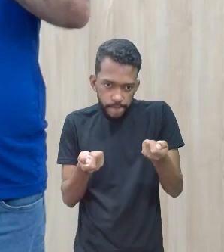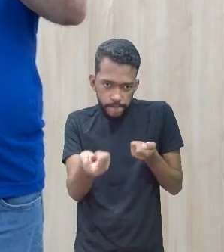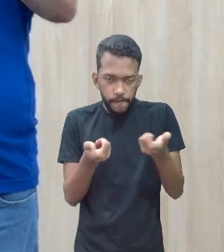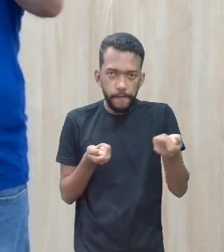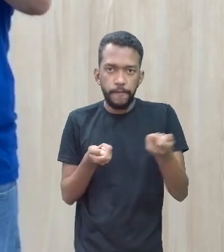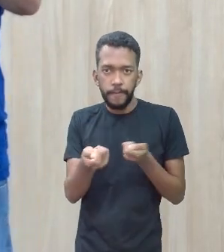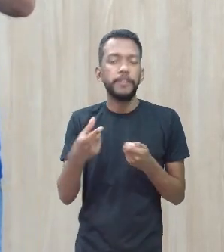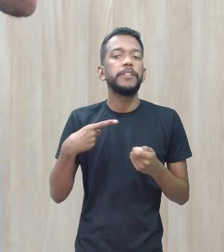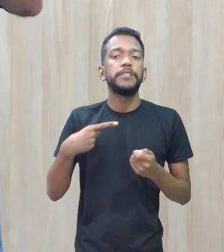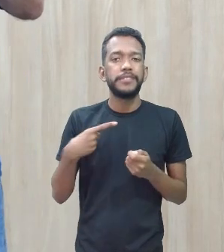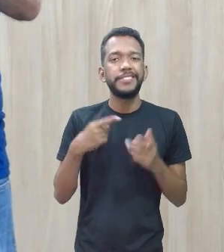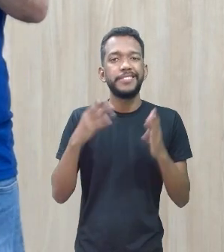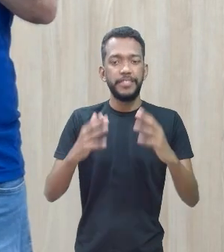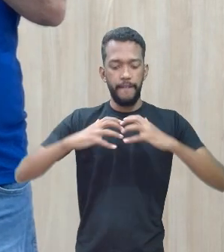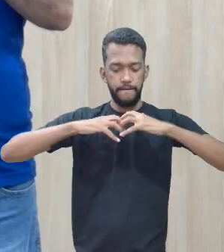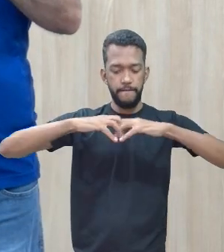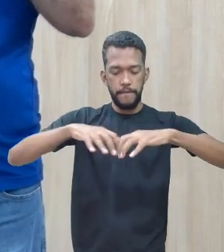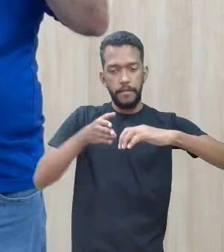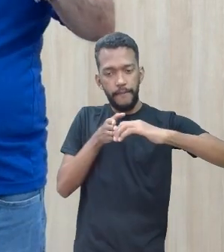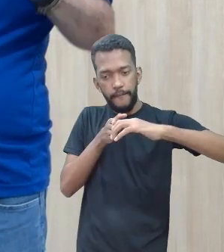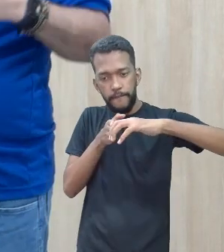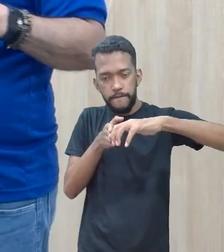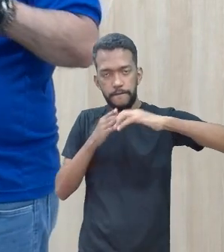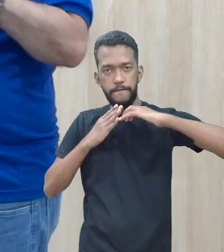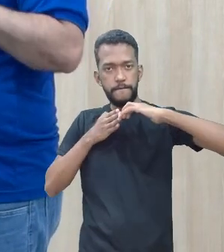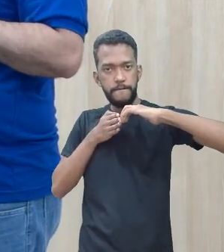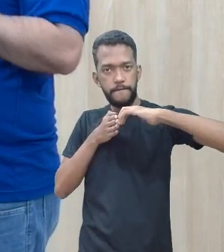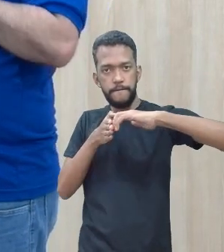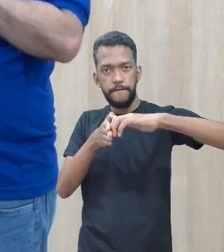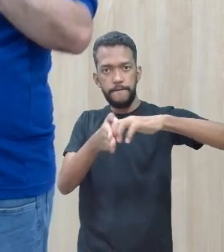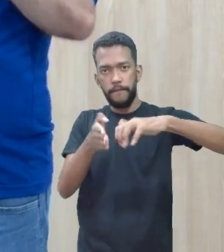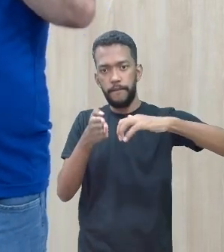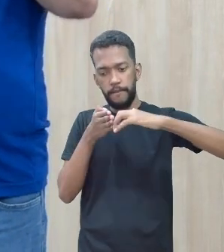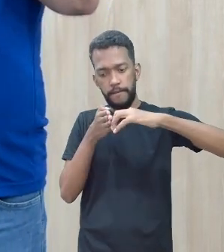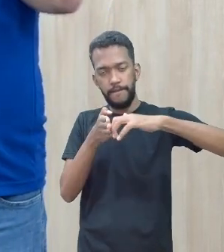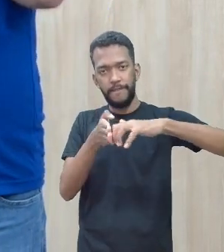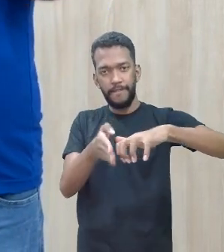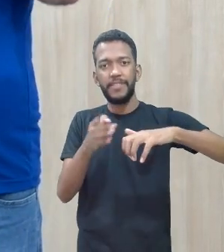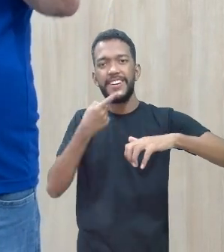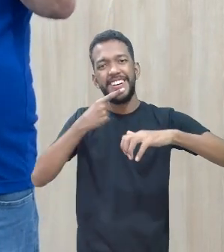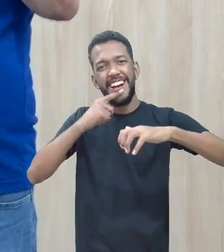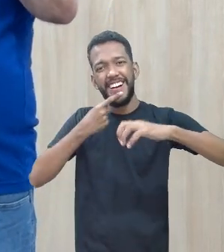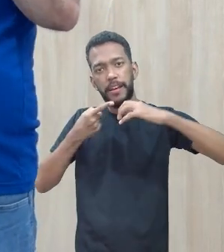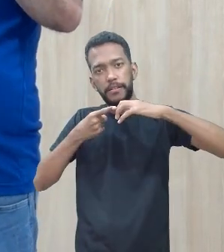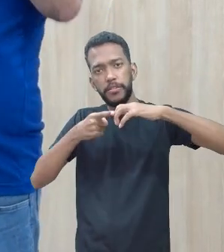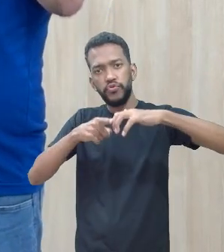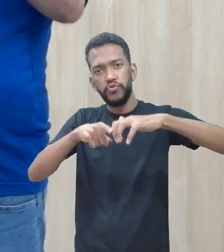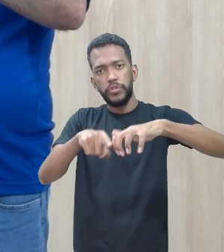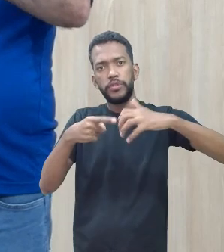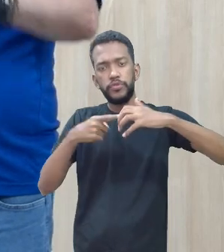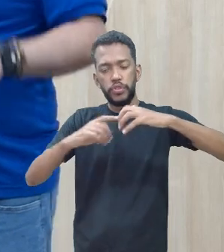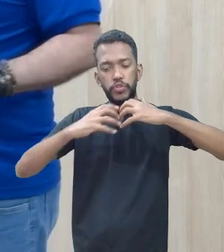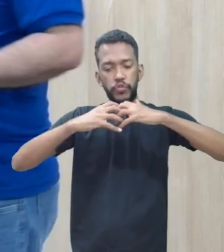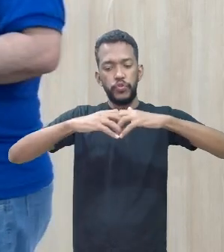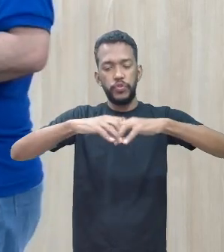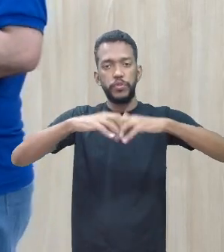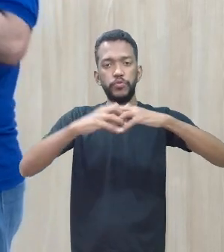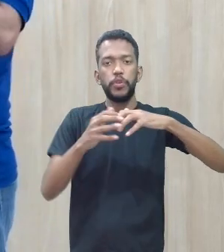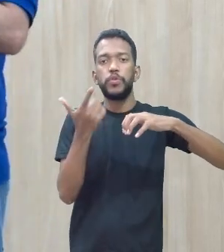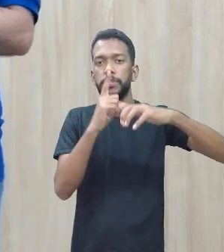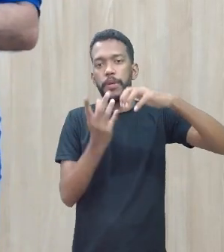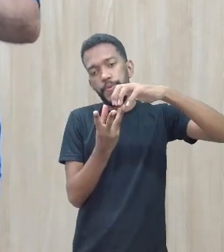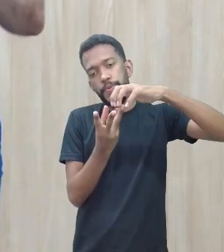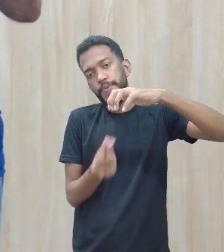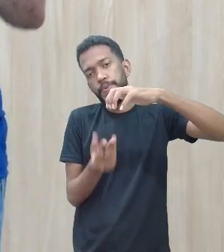Empurrando ali a cana, né? na moenda para que ela sendo triturada ali, ela gere o caldo, né?